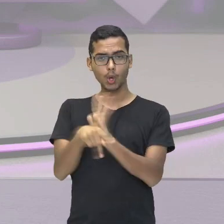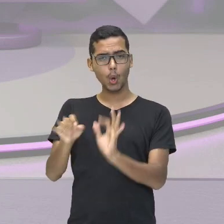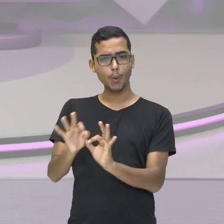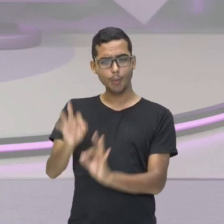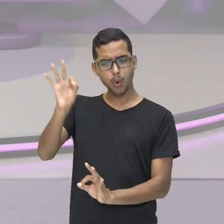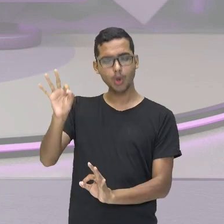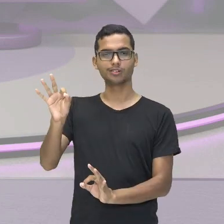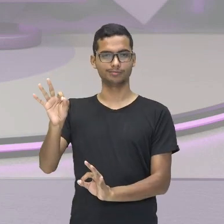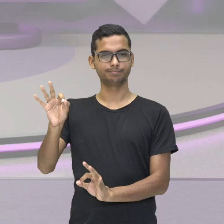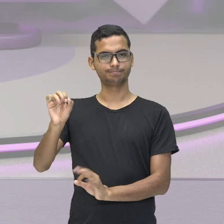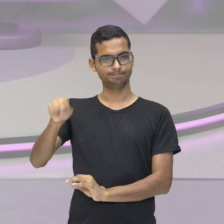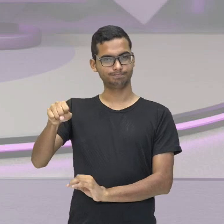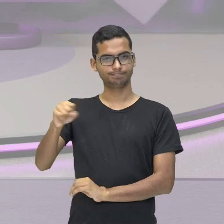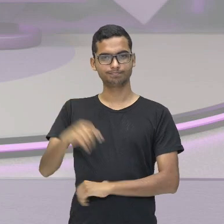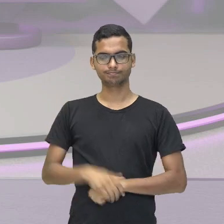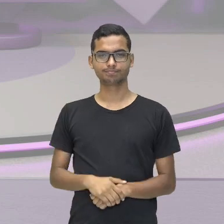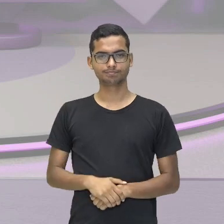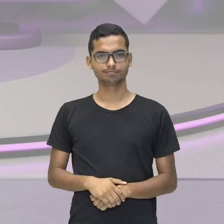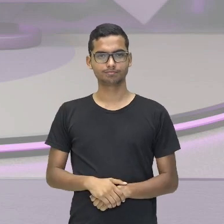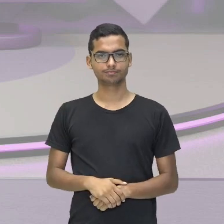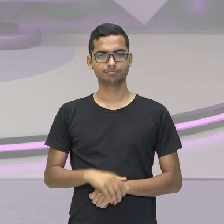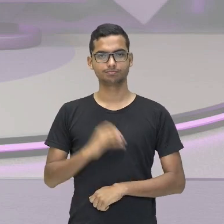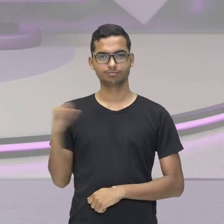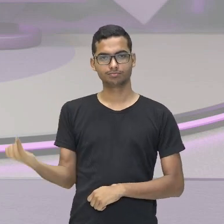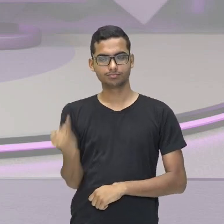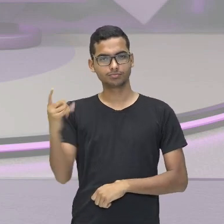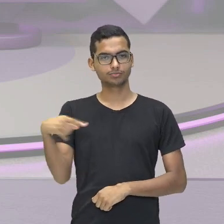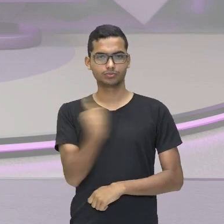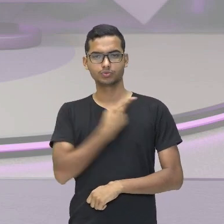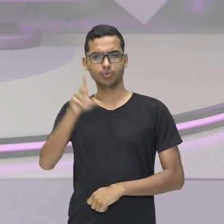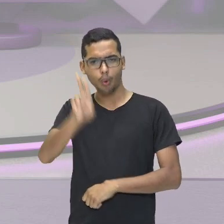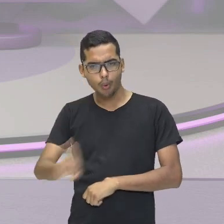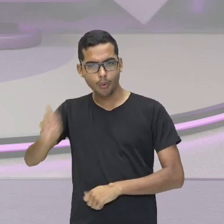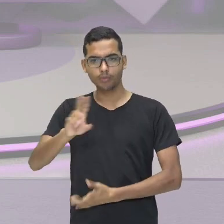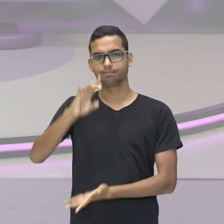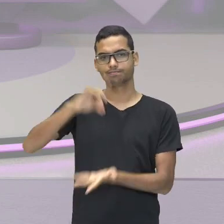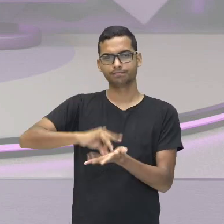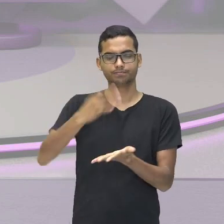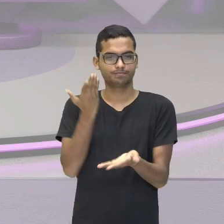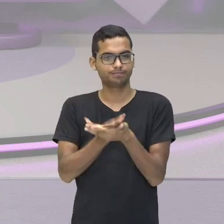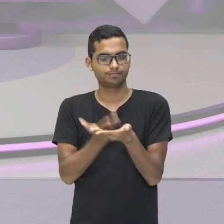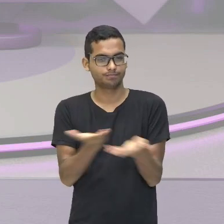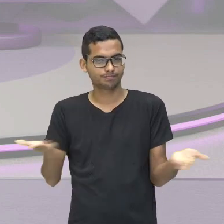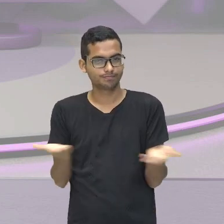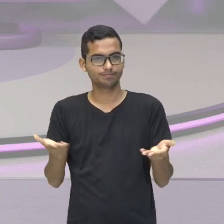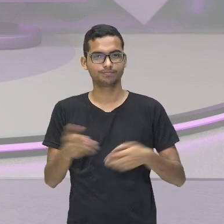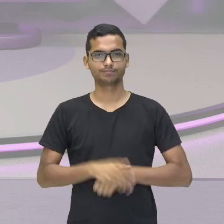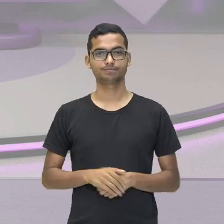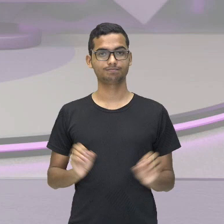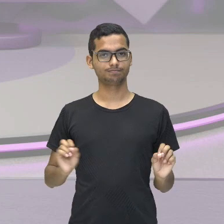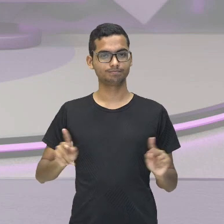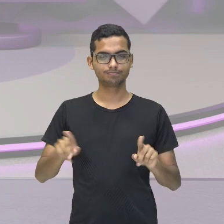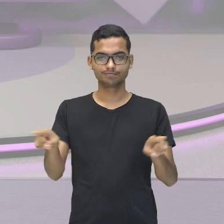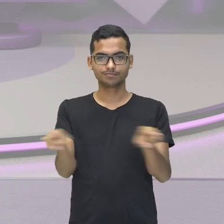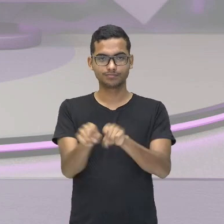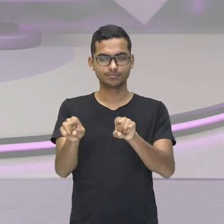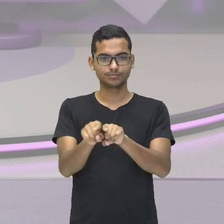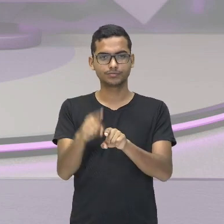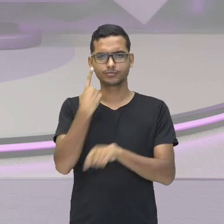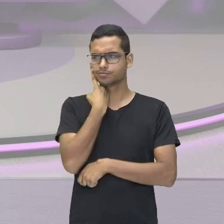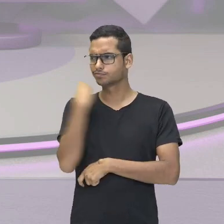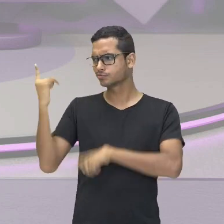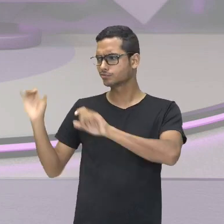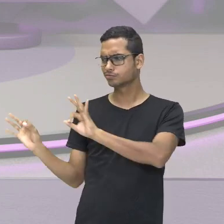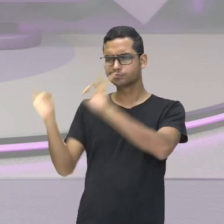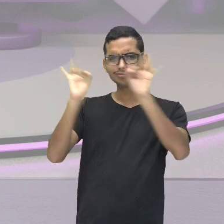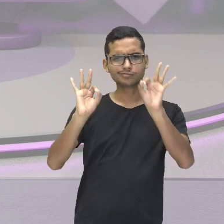distâncias, que é justamente o instrumento que nós vamos utilizar nessa aula, tá bom? Então, vamos verificar aí como é que a gente